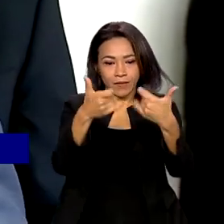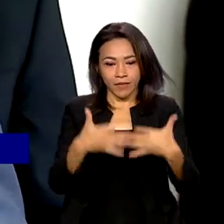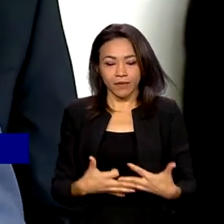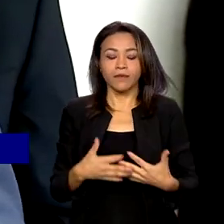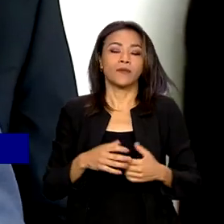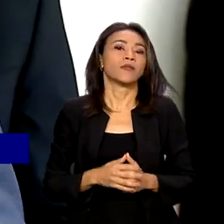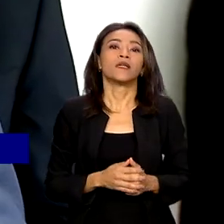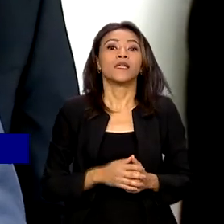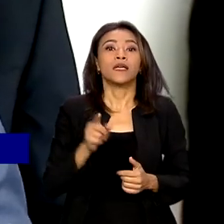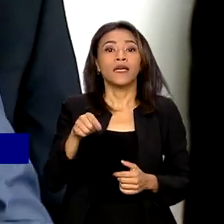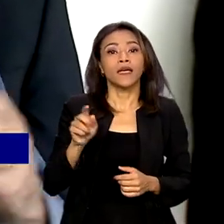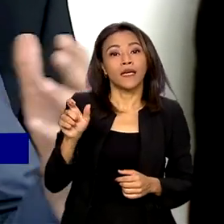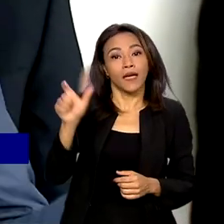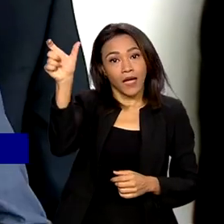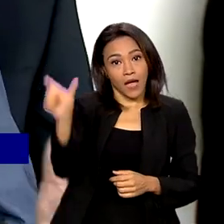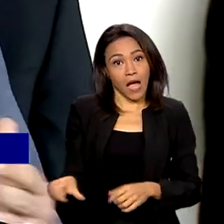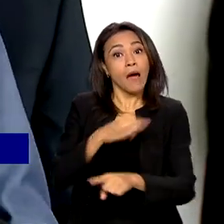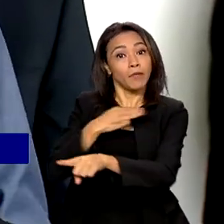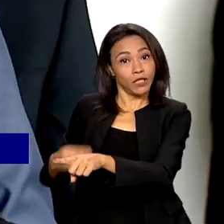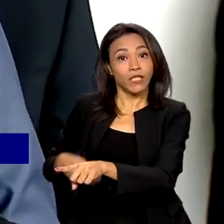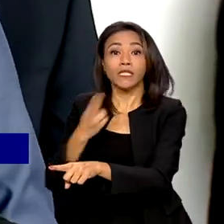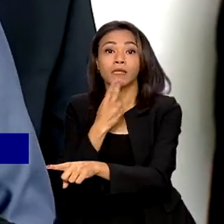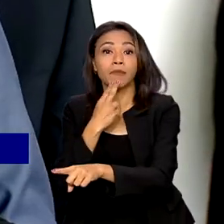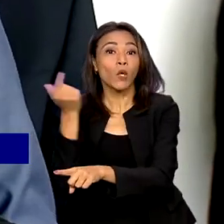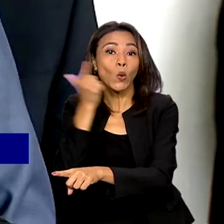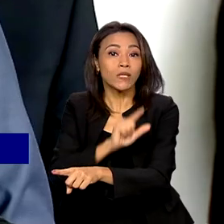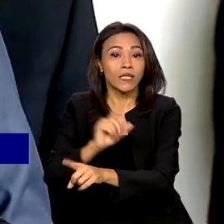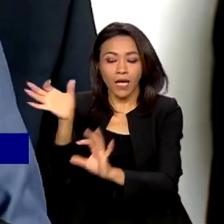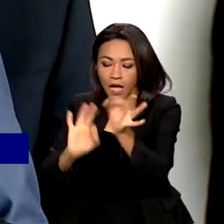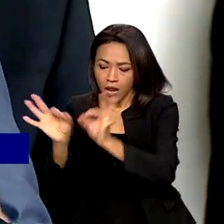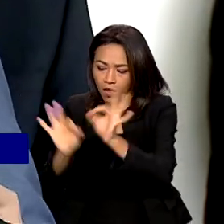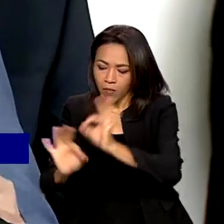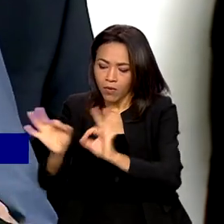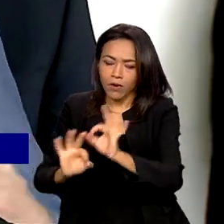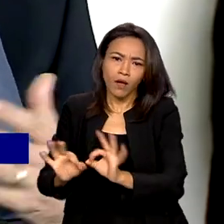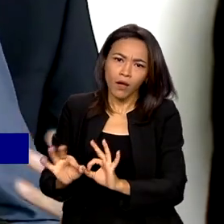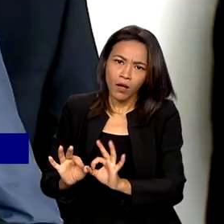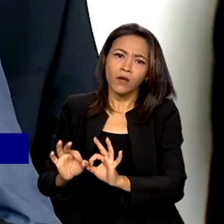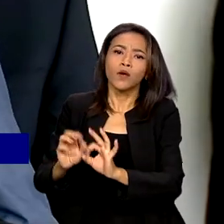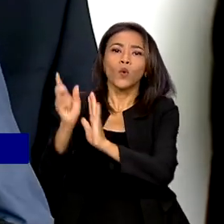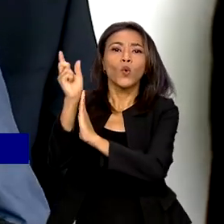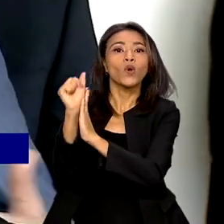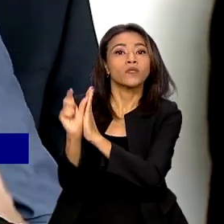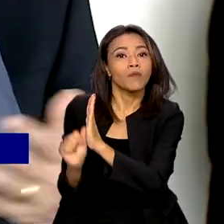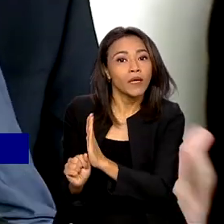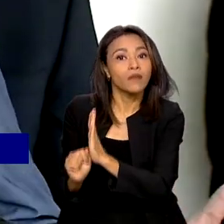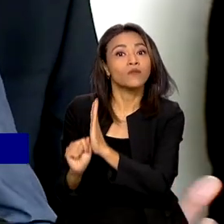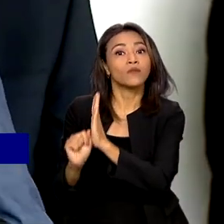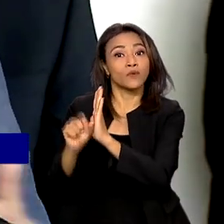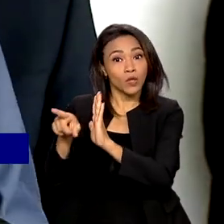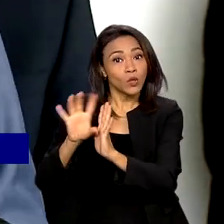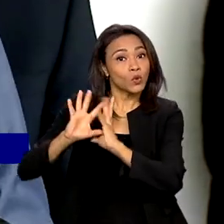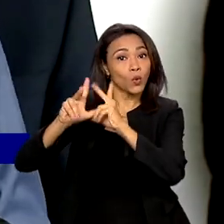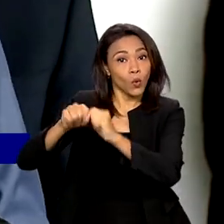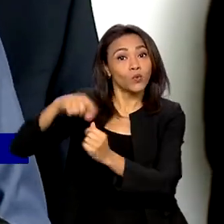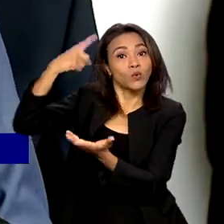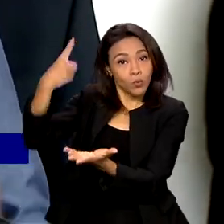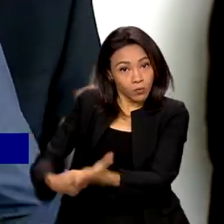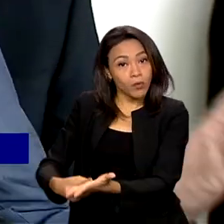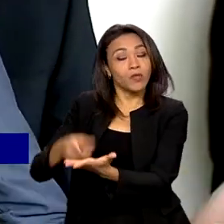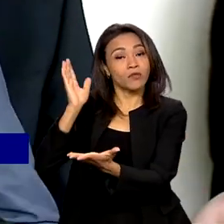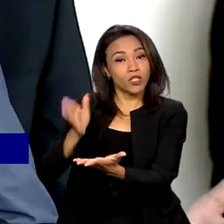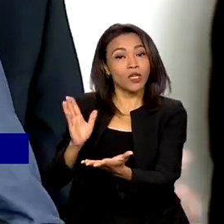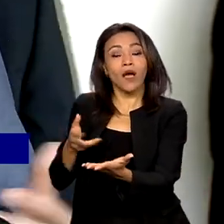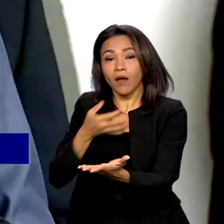querida Simone Tebet possa elaborar uma peça orçamentária, assumindo na peça todos os compromissos manifestados